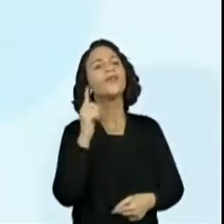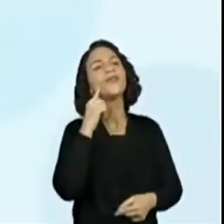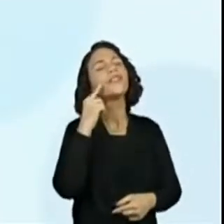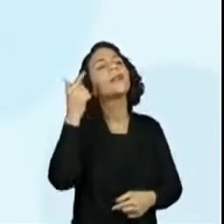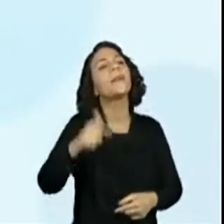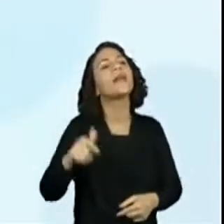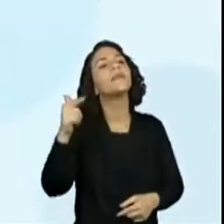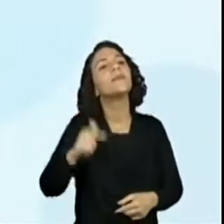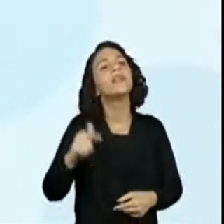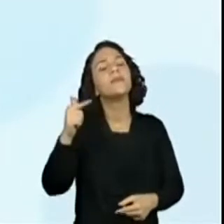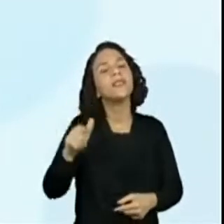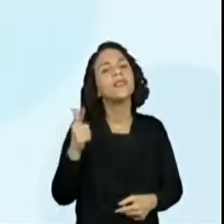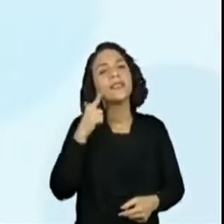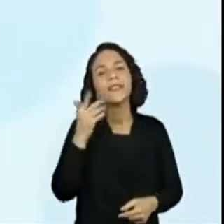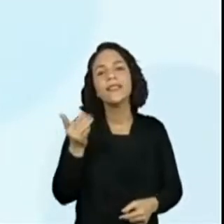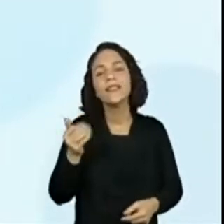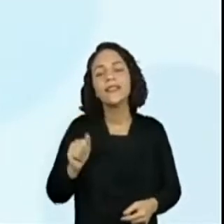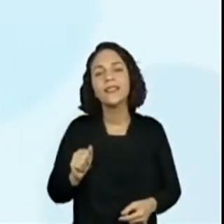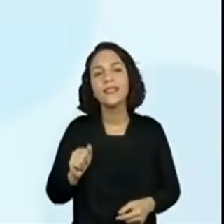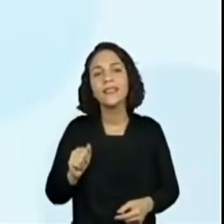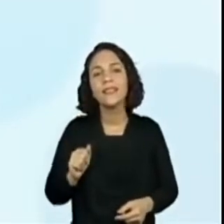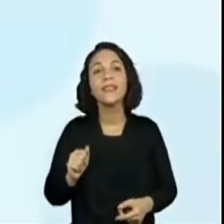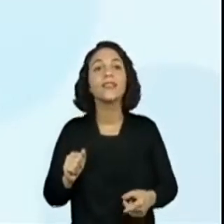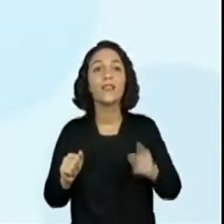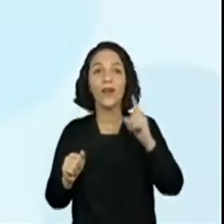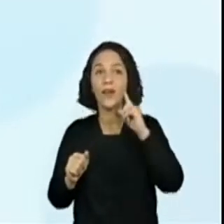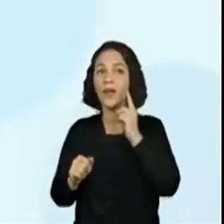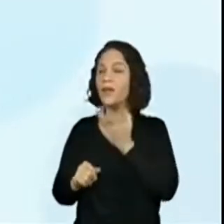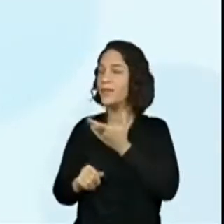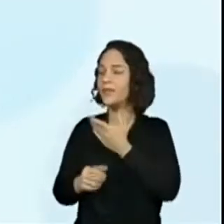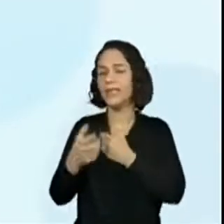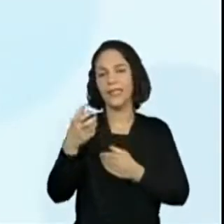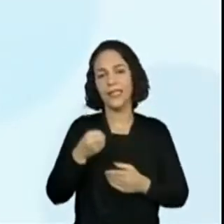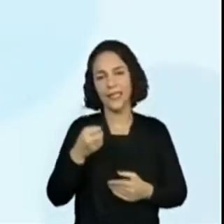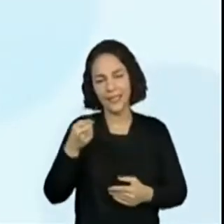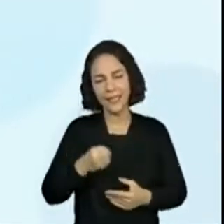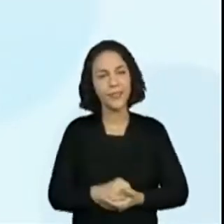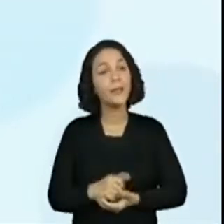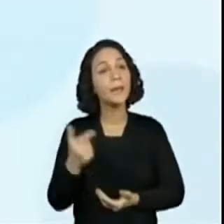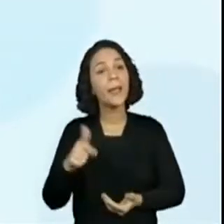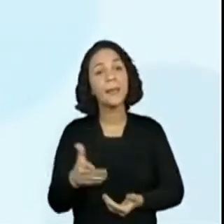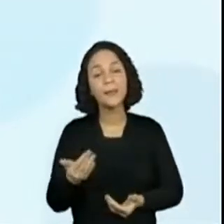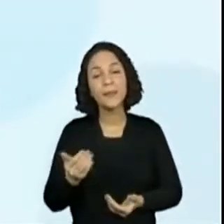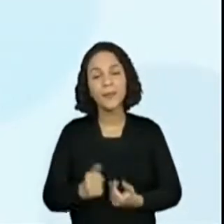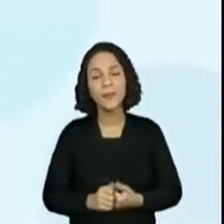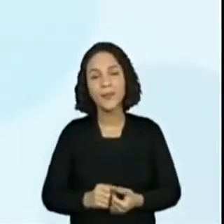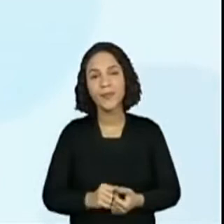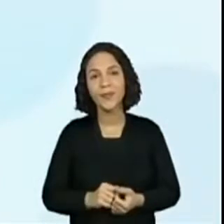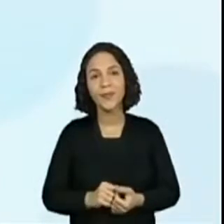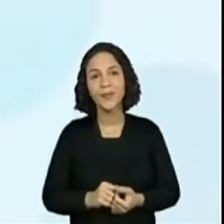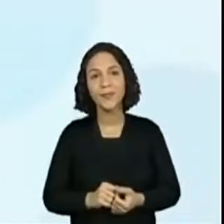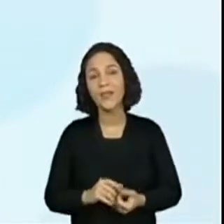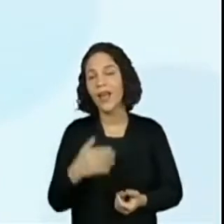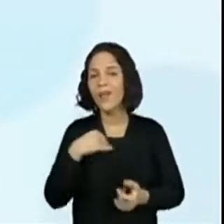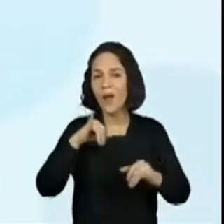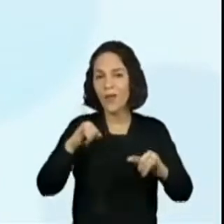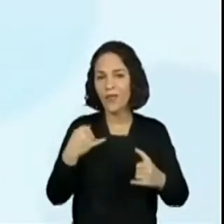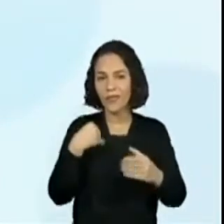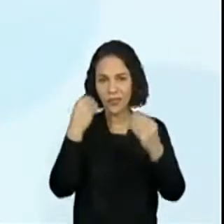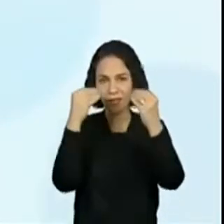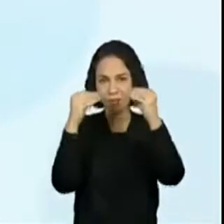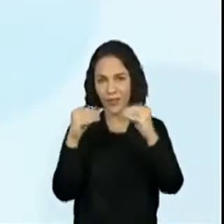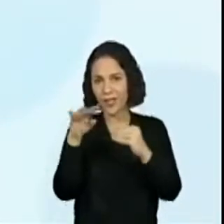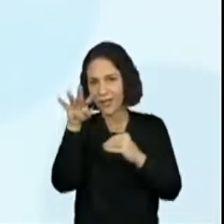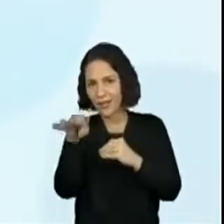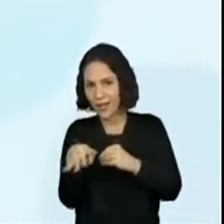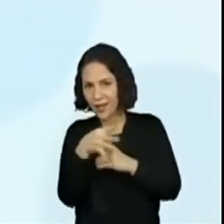Isso. O que mais não é arredondado? Ó, marcamos a caixa de leite. O que mais? Que aí a gente já vai pôr na nossa